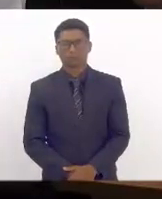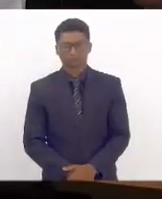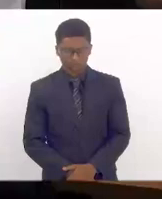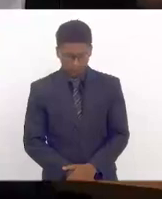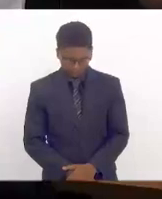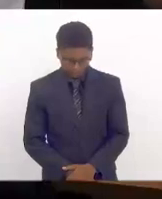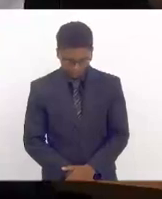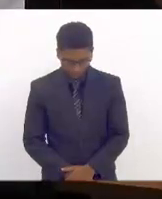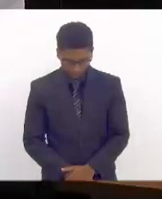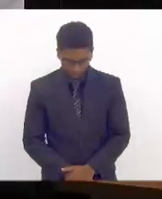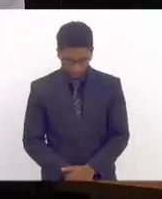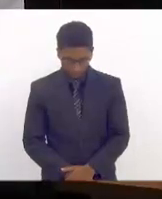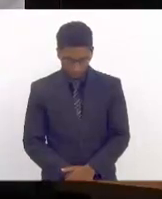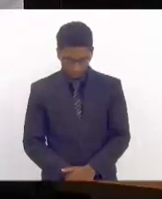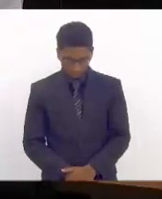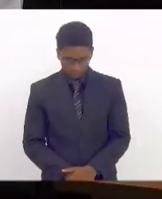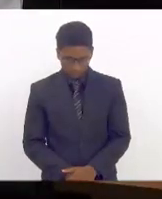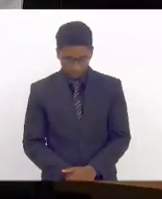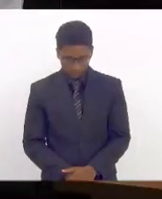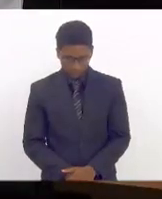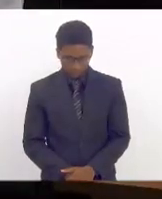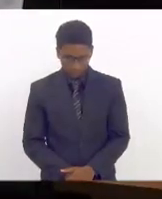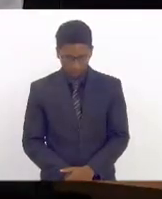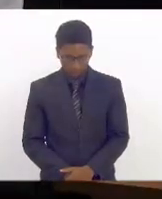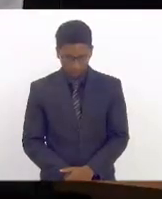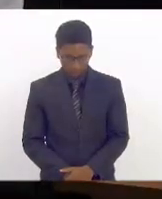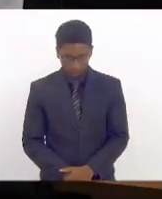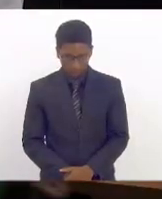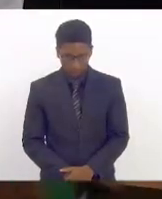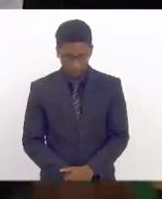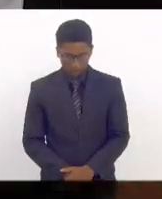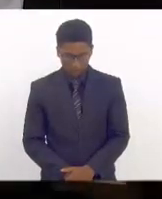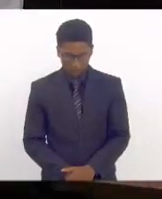sobre o toque do amor